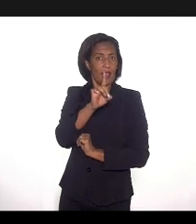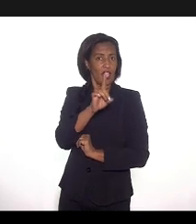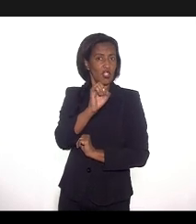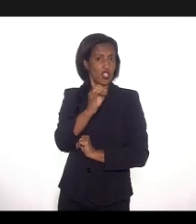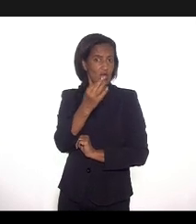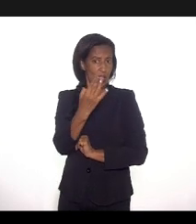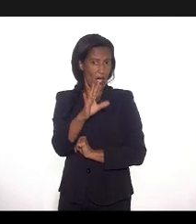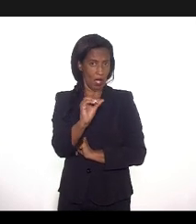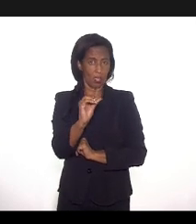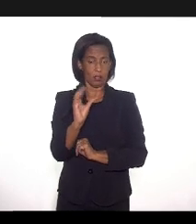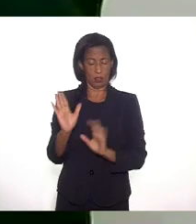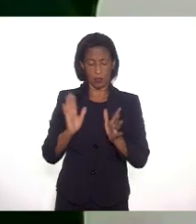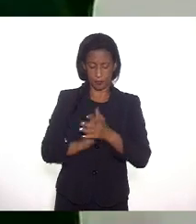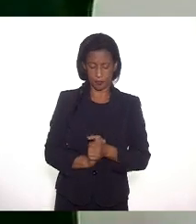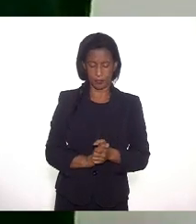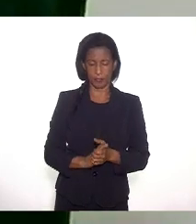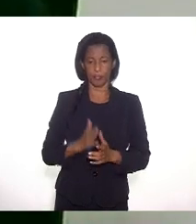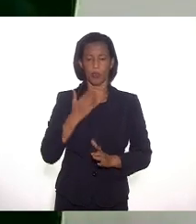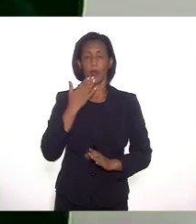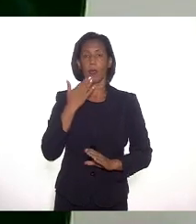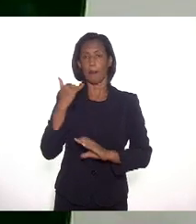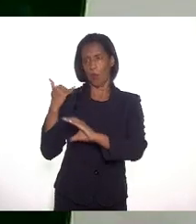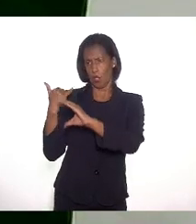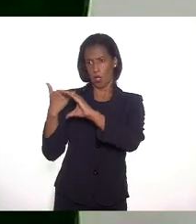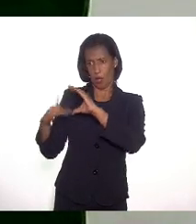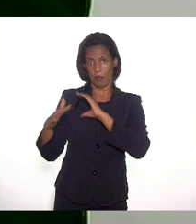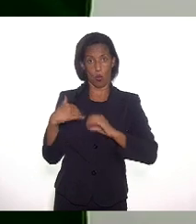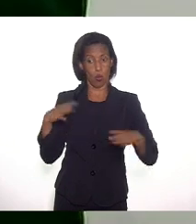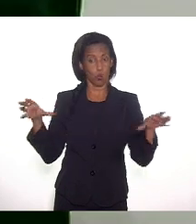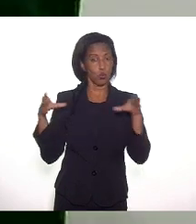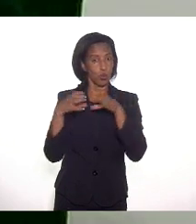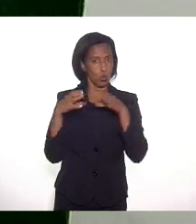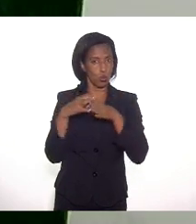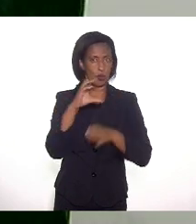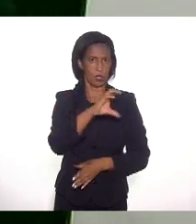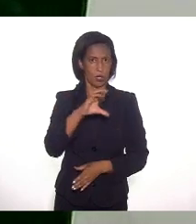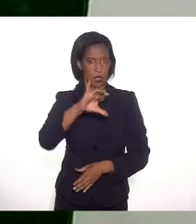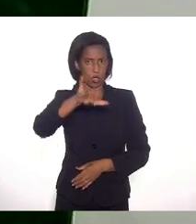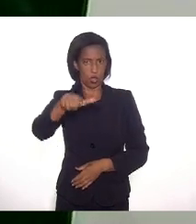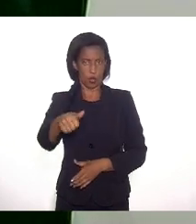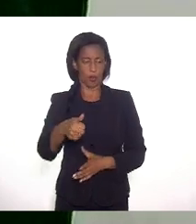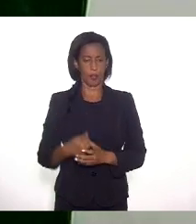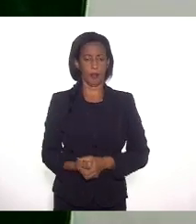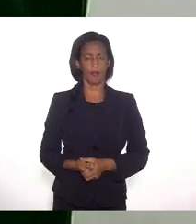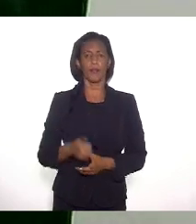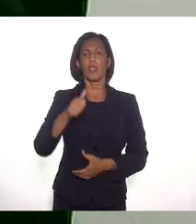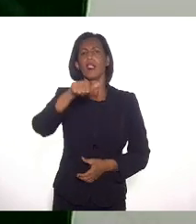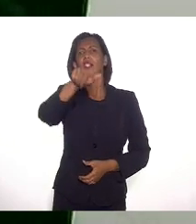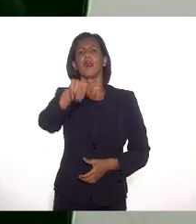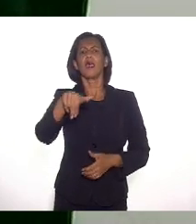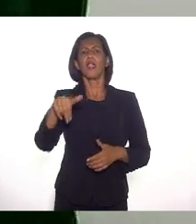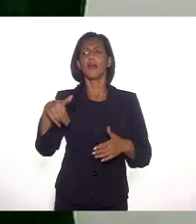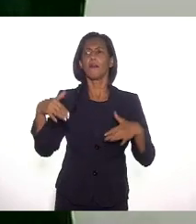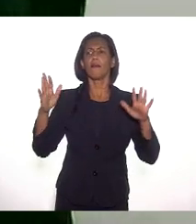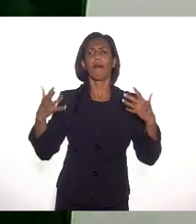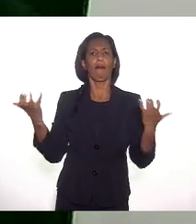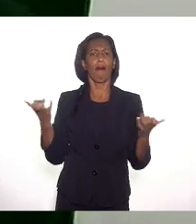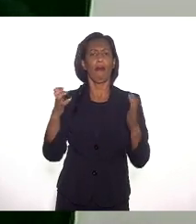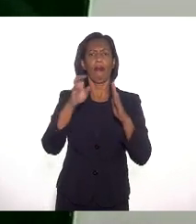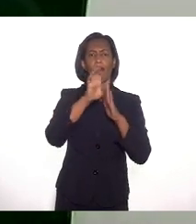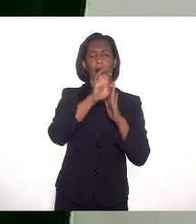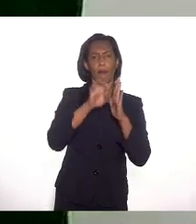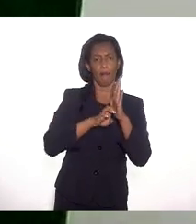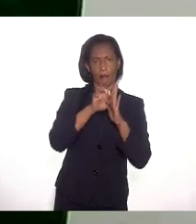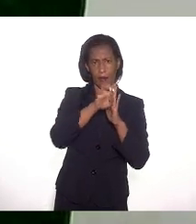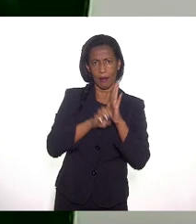Meu encaminhamento é o seguinte, deputado Luiz Paulo, no nosso grupo da CCJ, encaminho o voto dele. Quem mais quiser apresentar emendas no sentido de